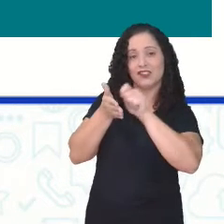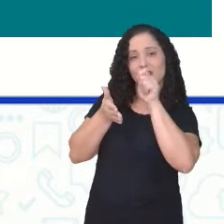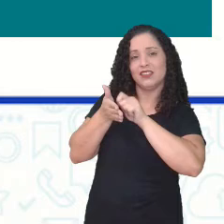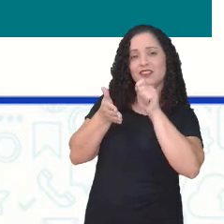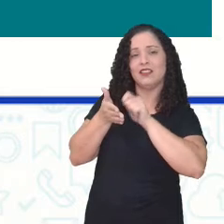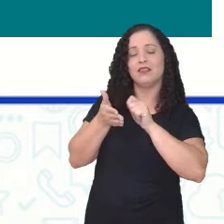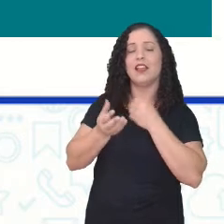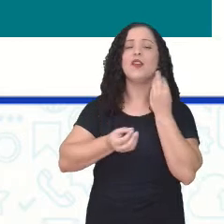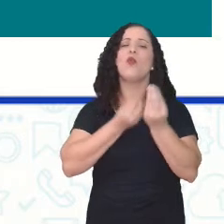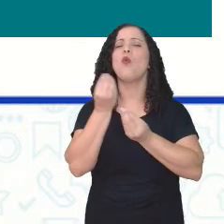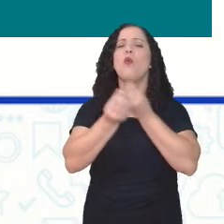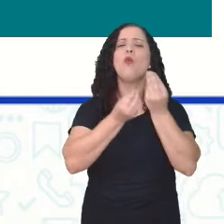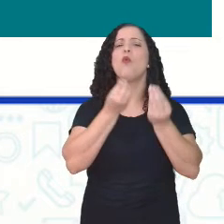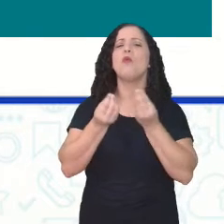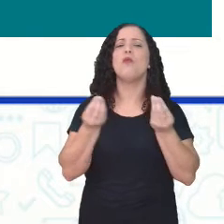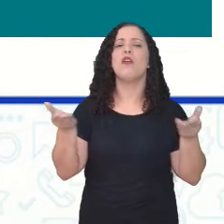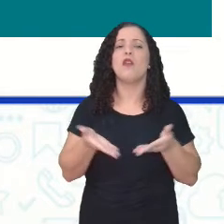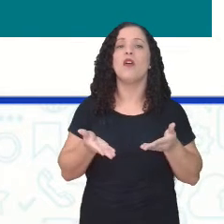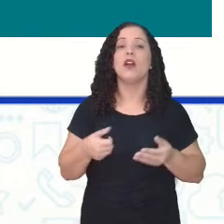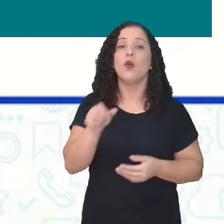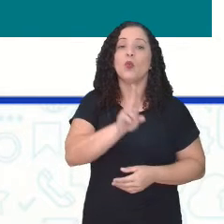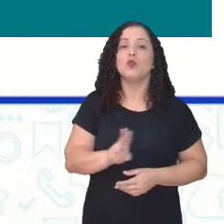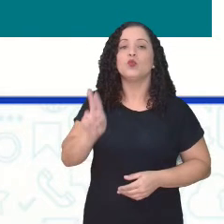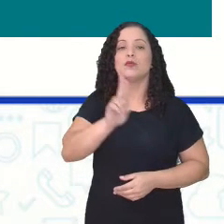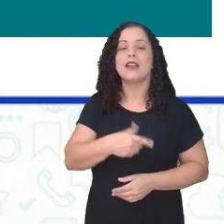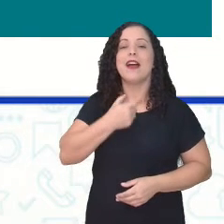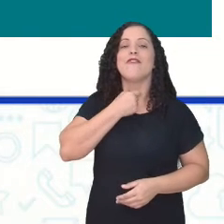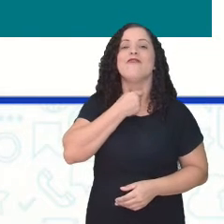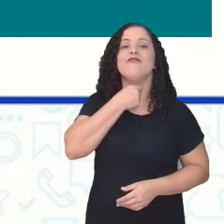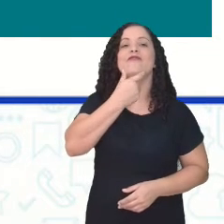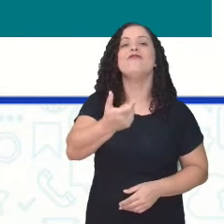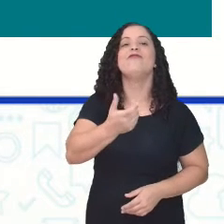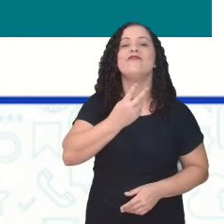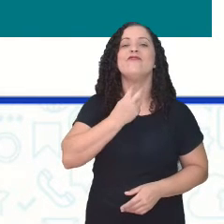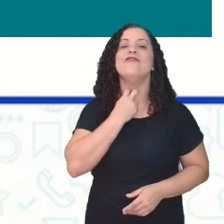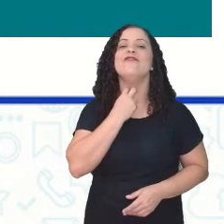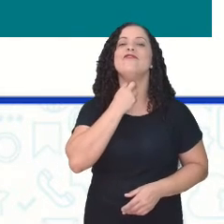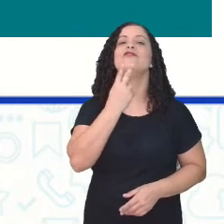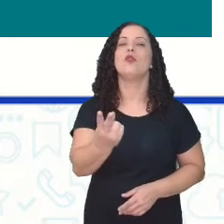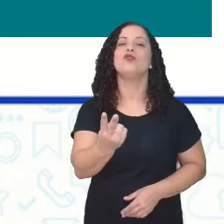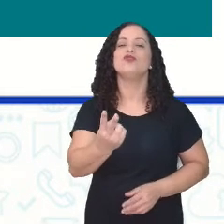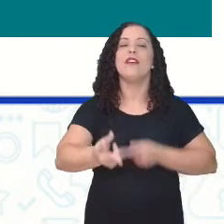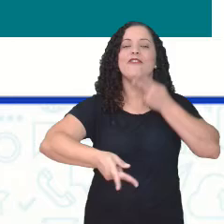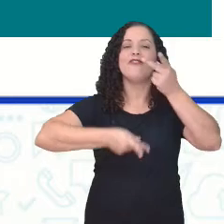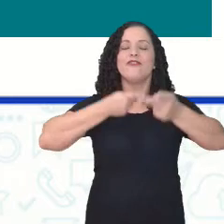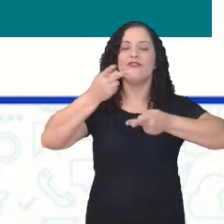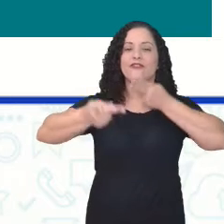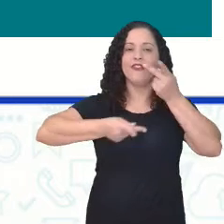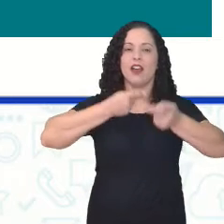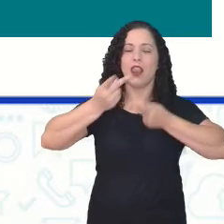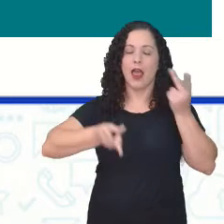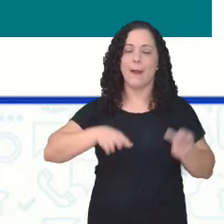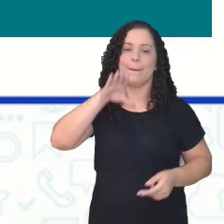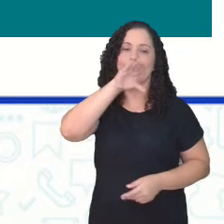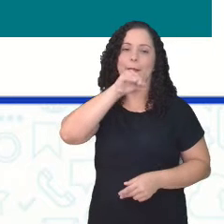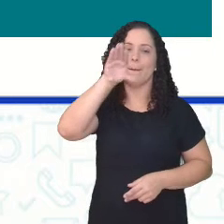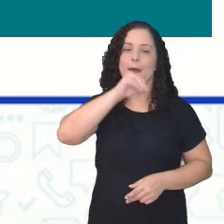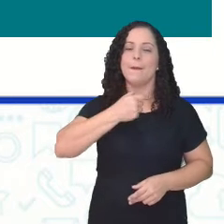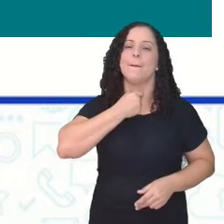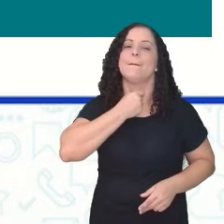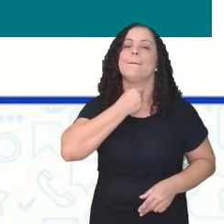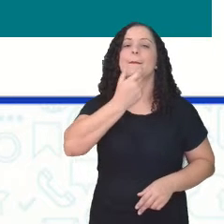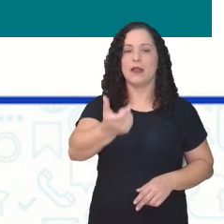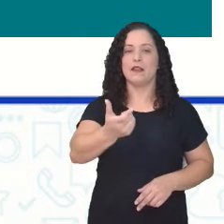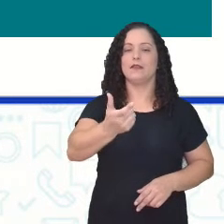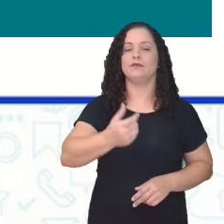é esse canal, não é? É a minha voz, é o som, não é? Que eu estou falando, é a minha fala, não é? Então,